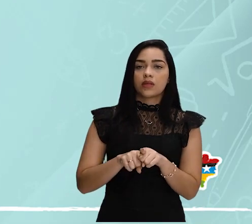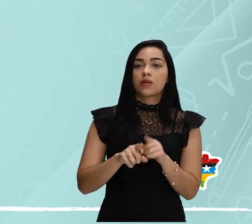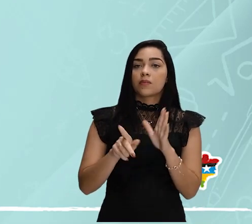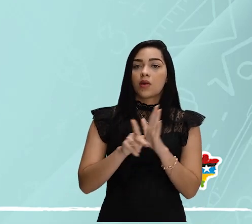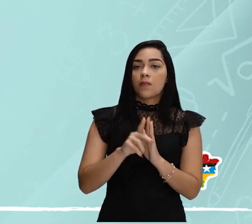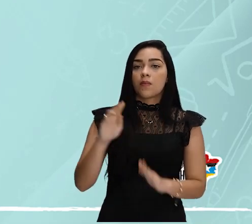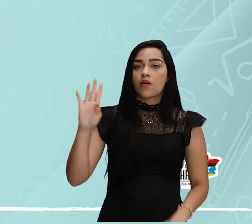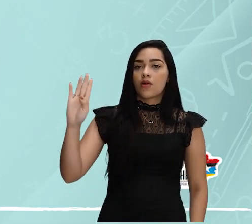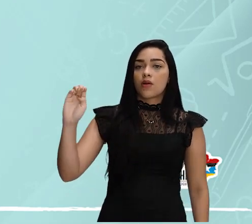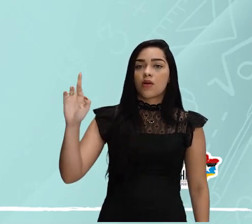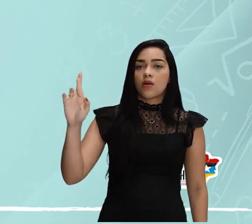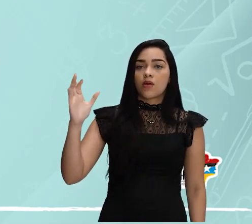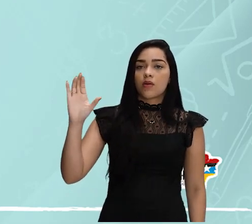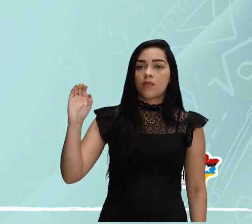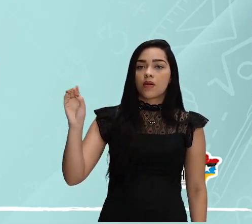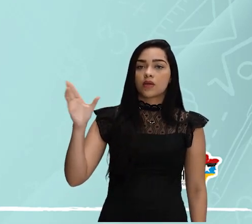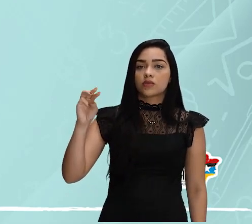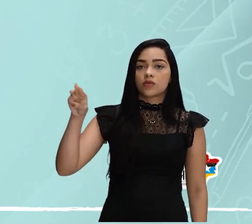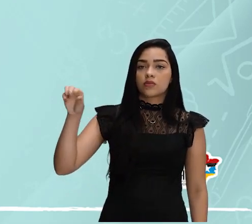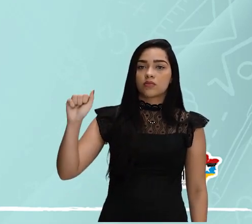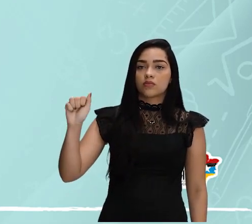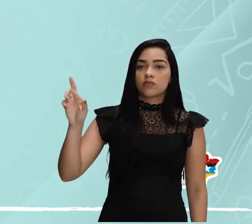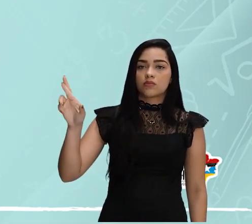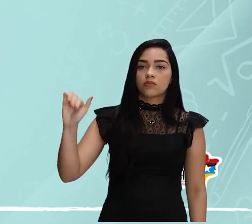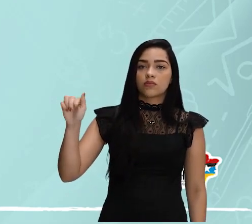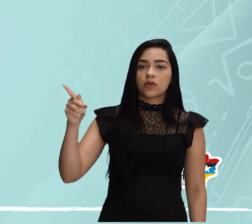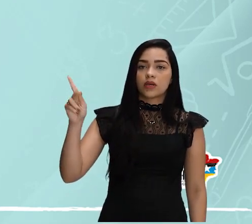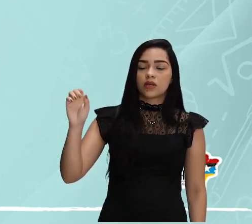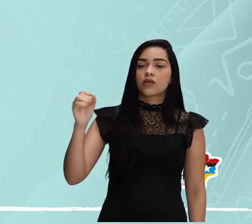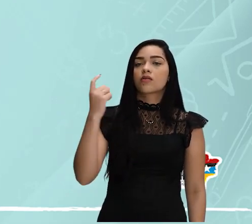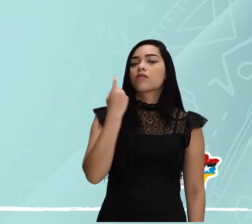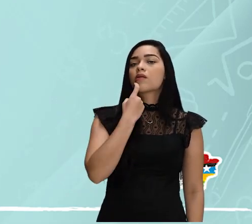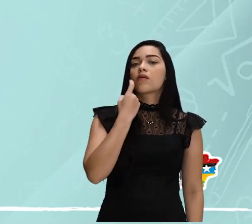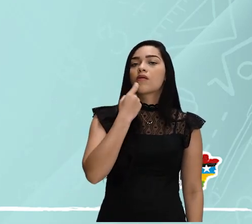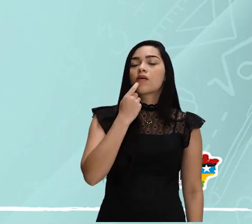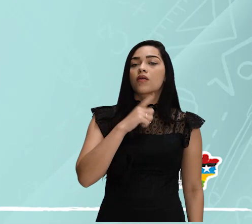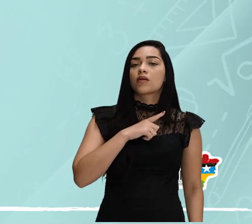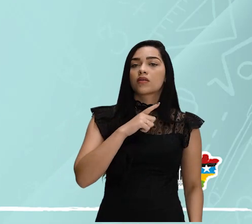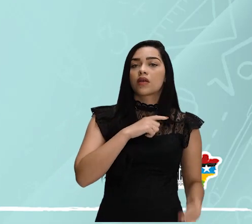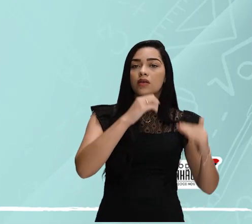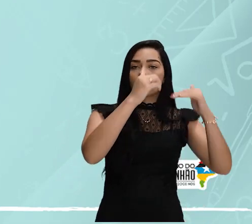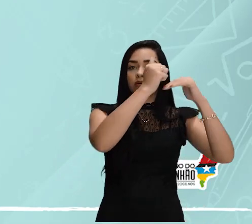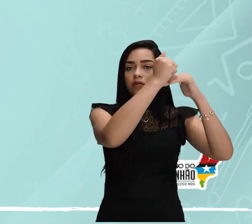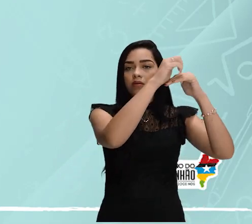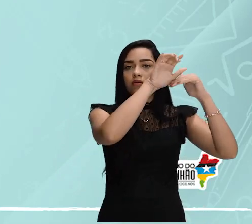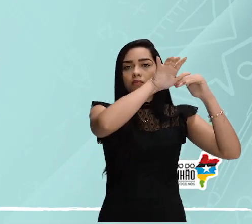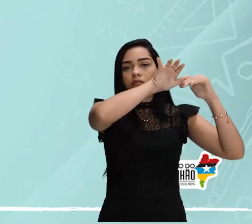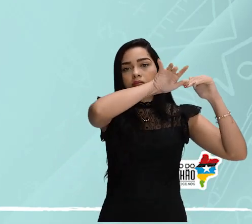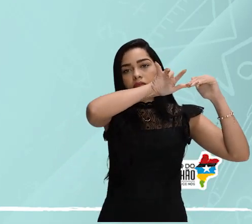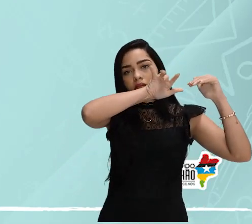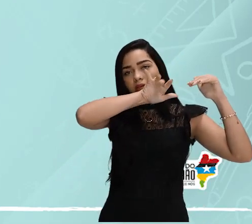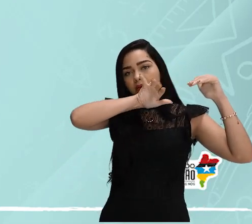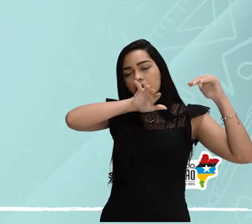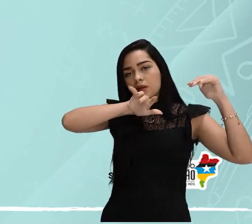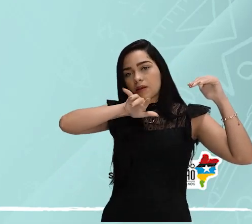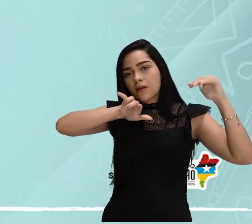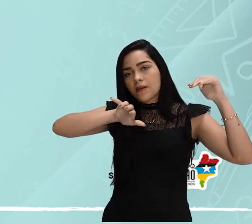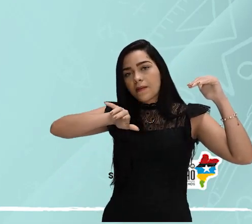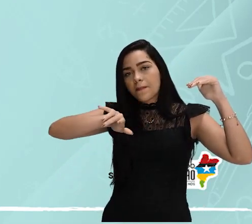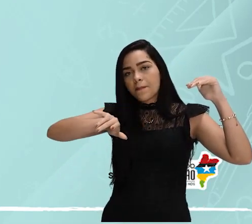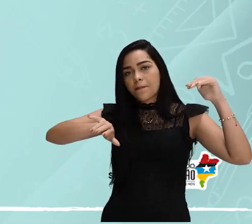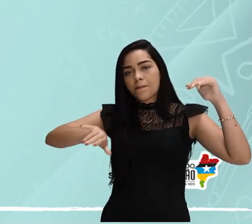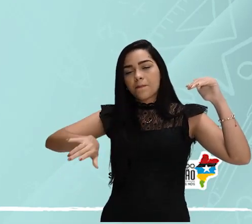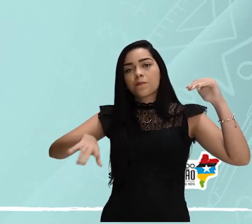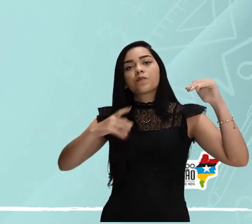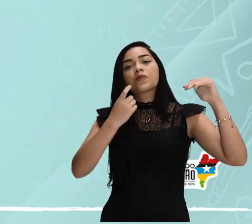marinho. Existem espécies de peixes de água doce que descem o curso do rio e vão depositar os seus